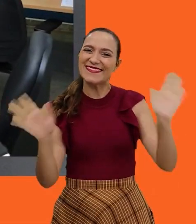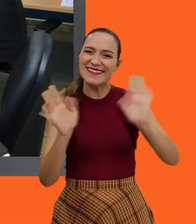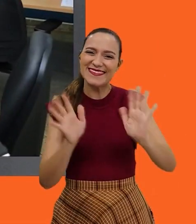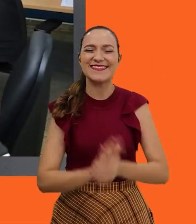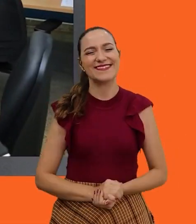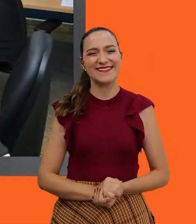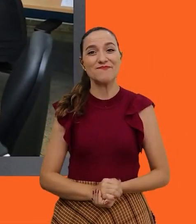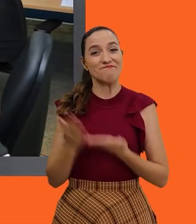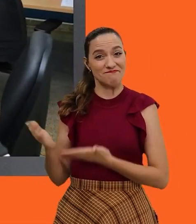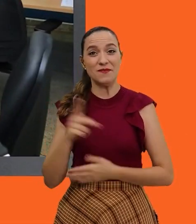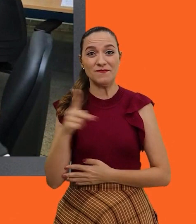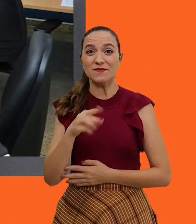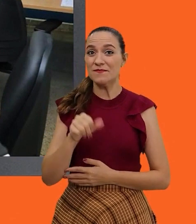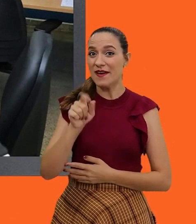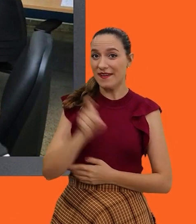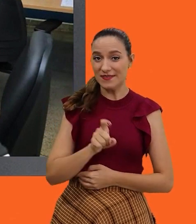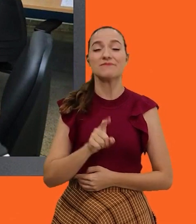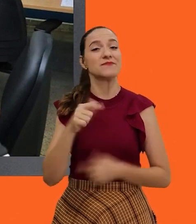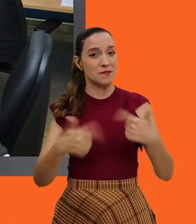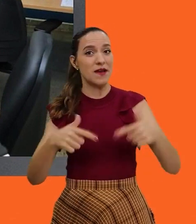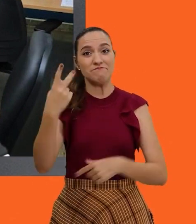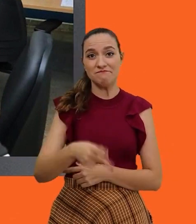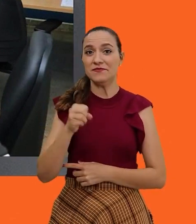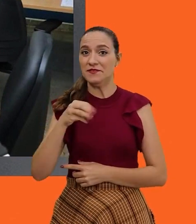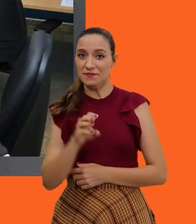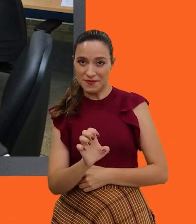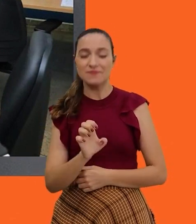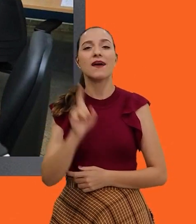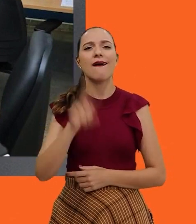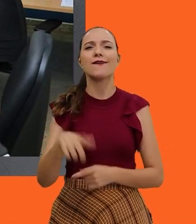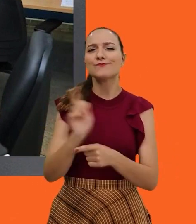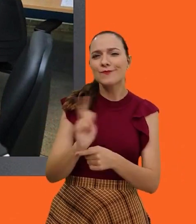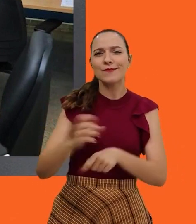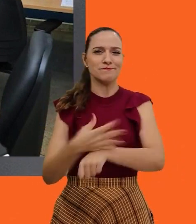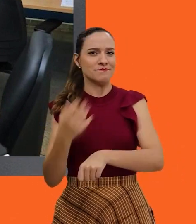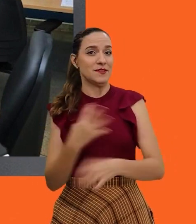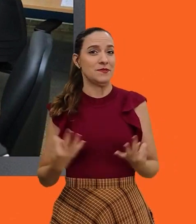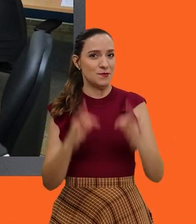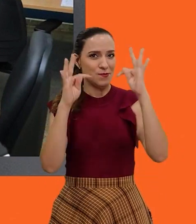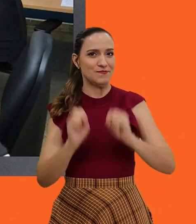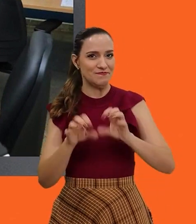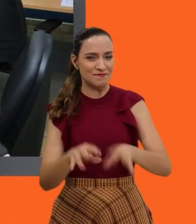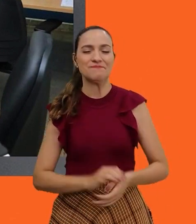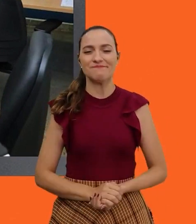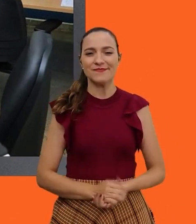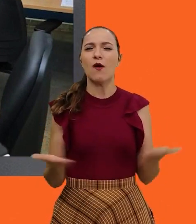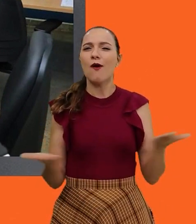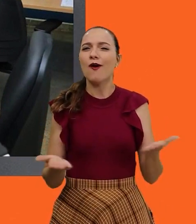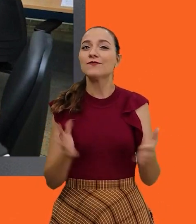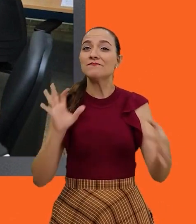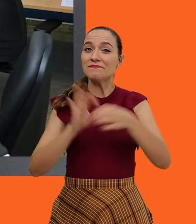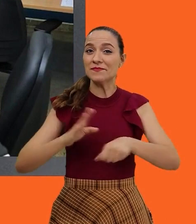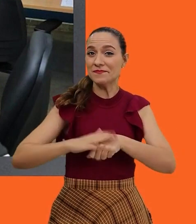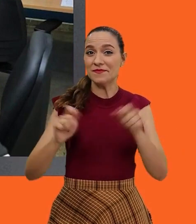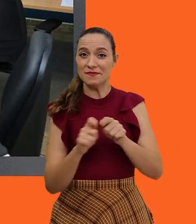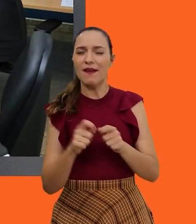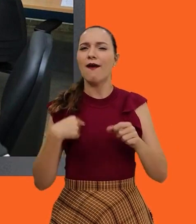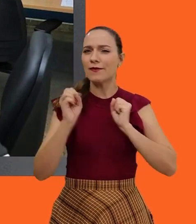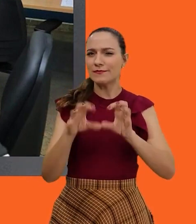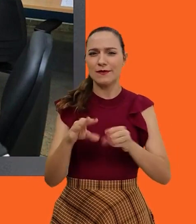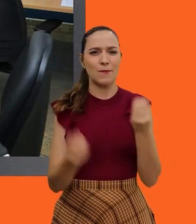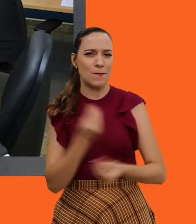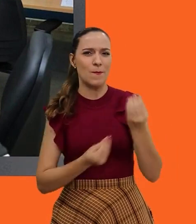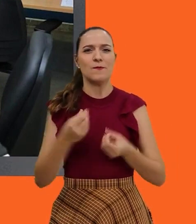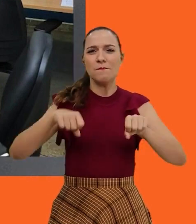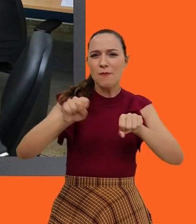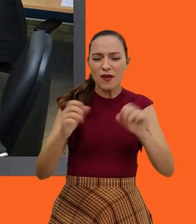Olá, sou o professor Max Vinícius, trabalho na Rede Municipal de Educação, na Gerência de Inovação e Tecnologia Educacional. Hoje, no Conexão Maker, vou ensinar vocês a construir uma